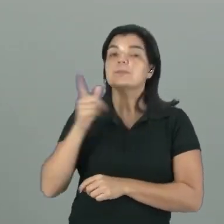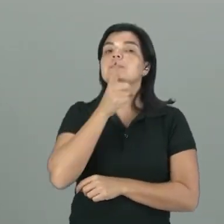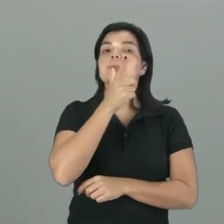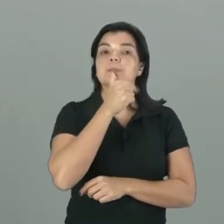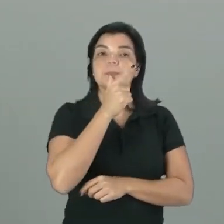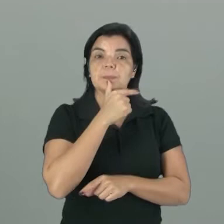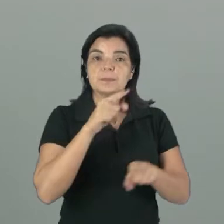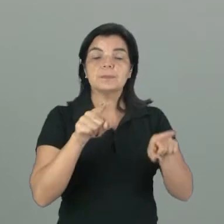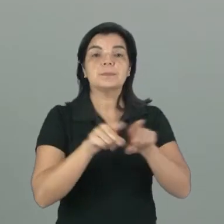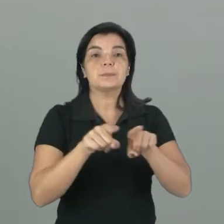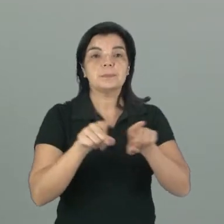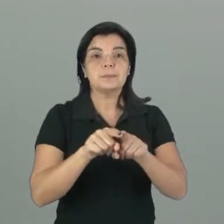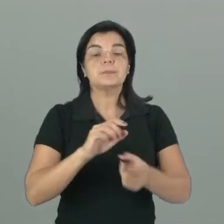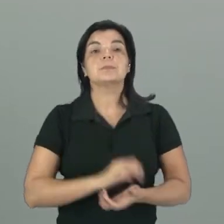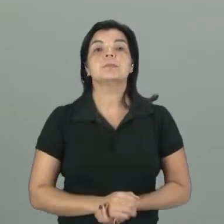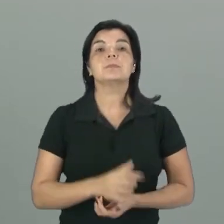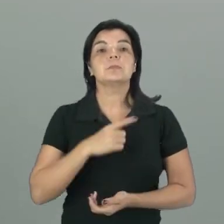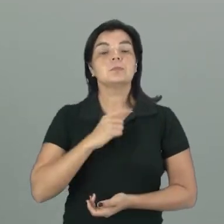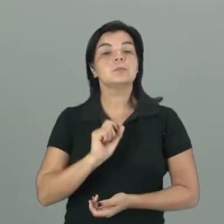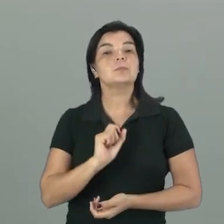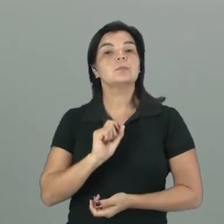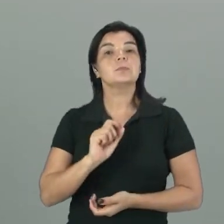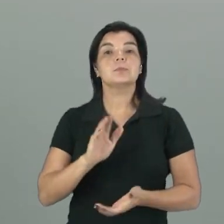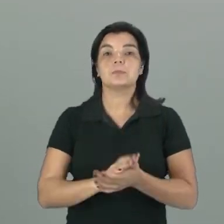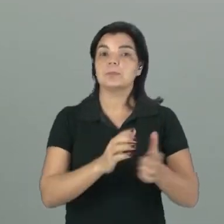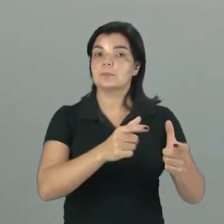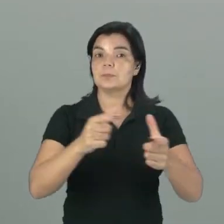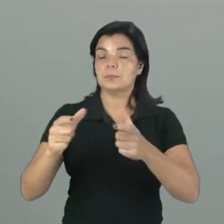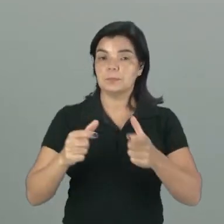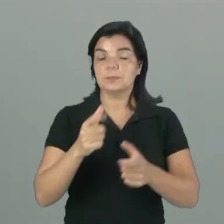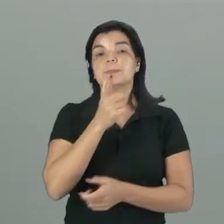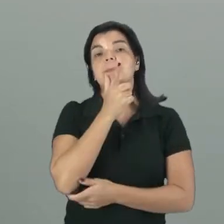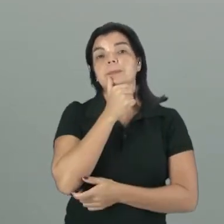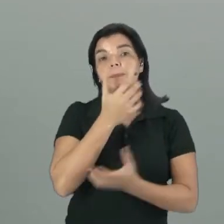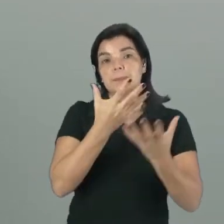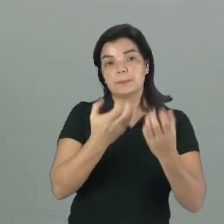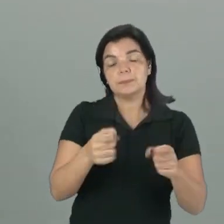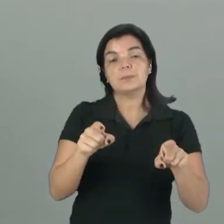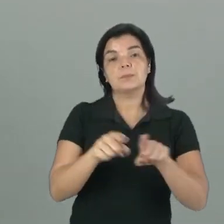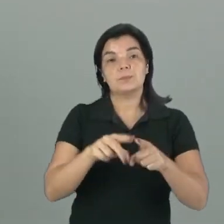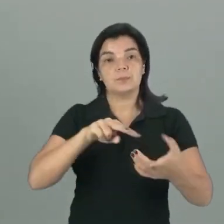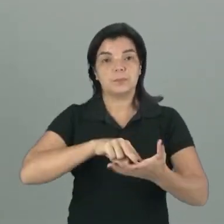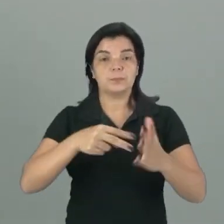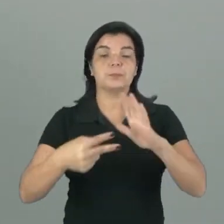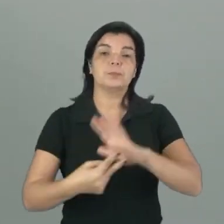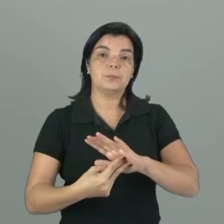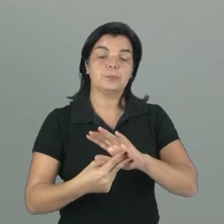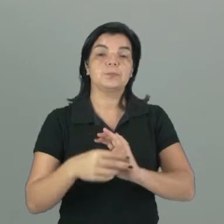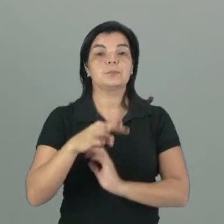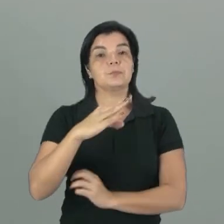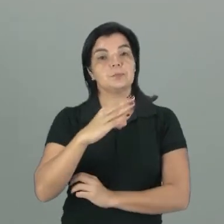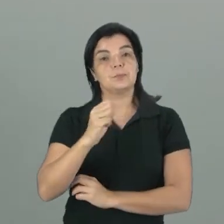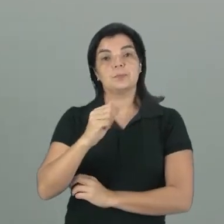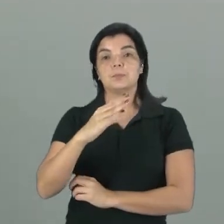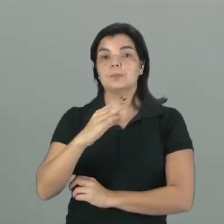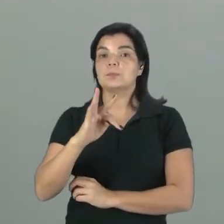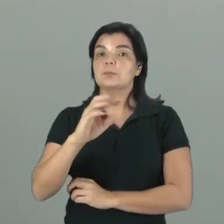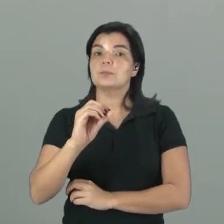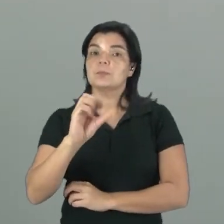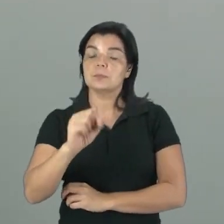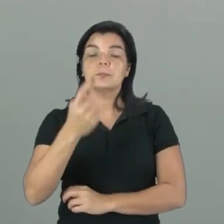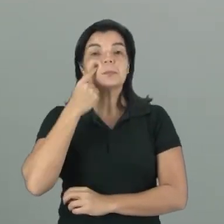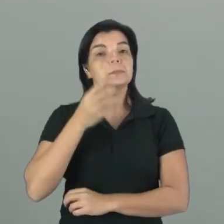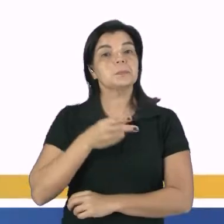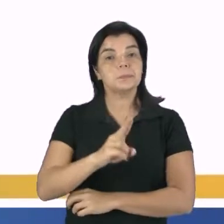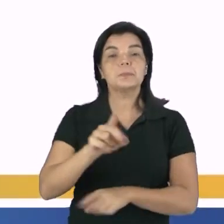até as espécies que sejam aí de ambientes bastante áridos, como é o caso dos cactos, tá? E